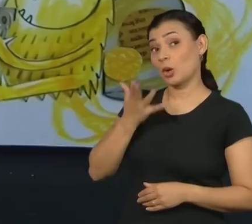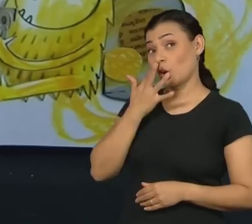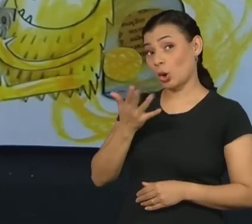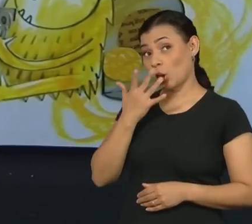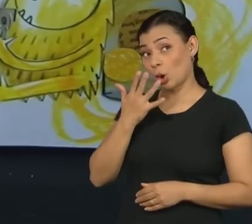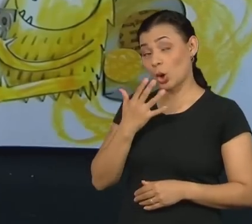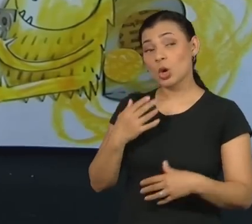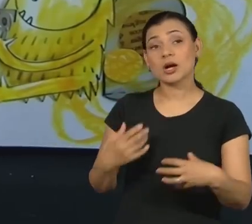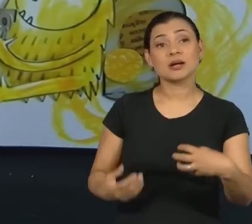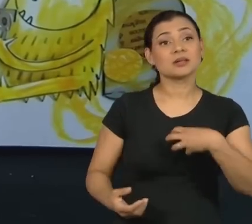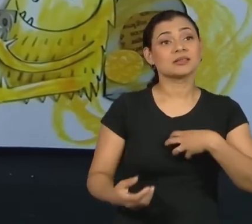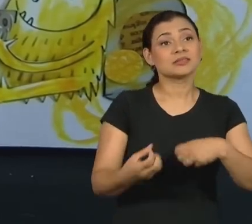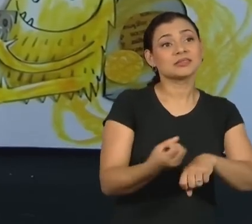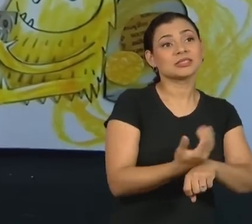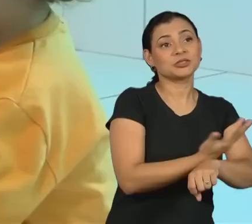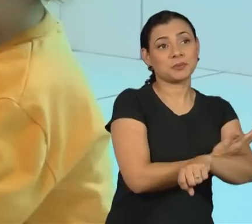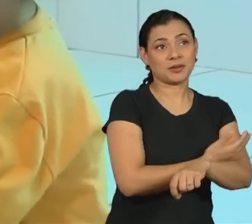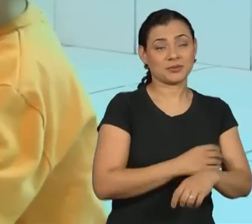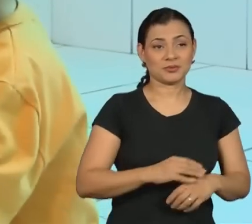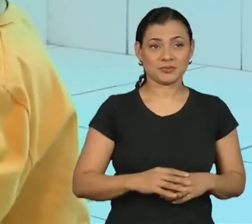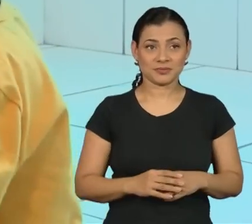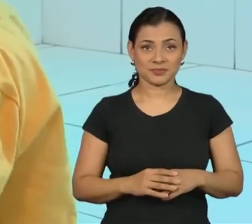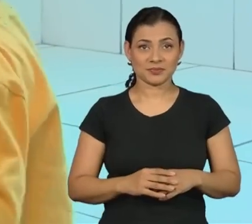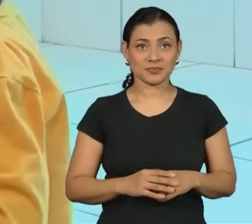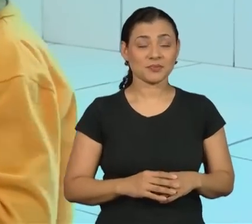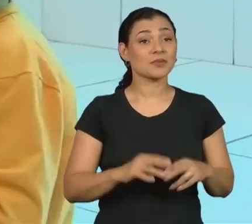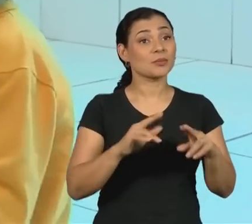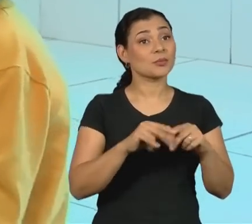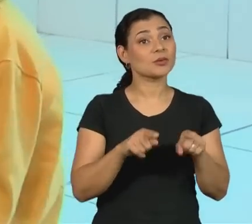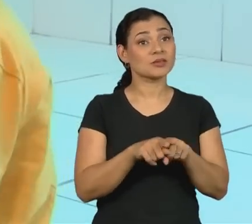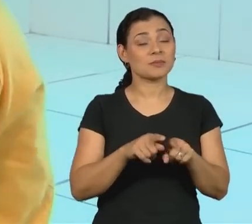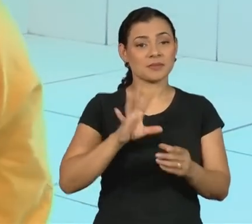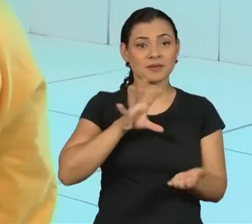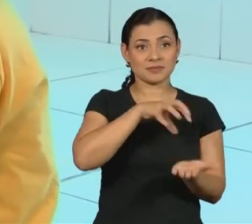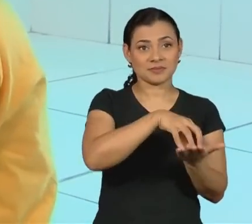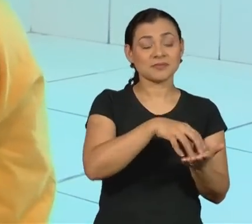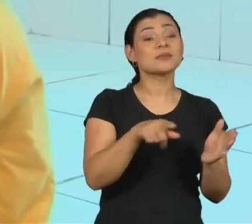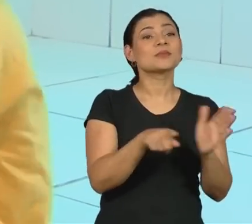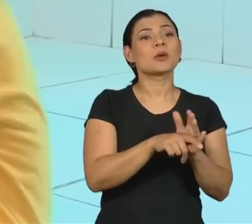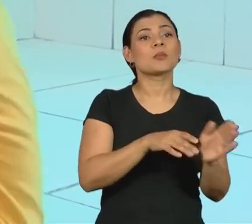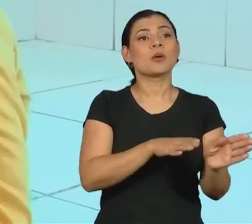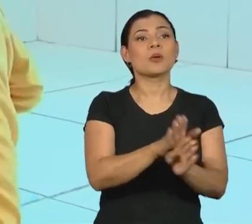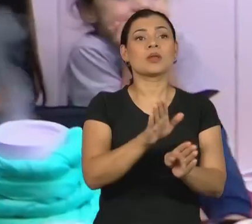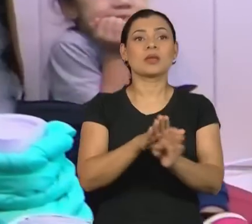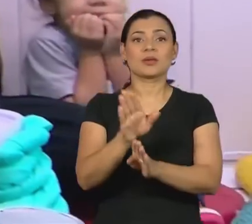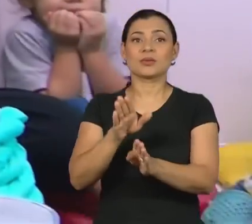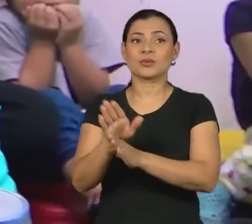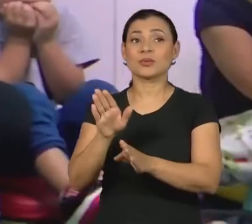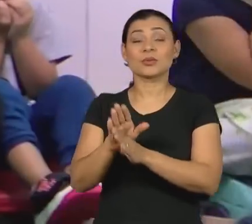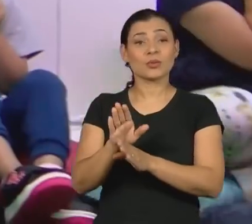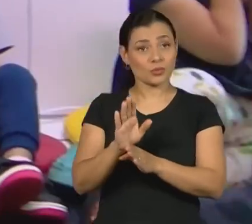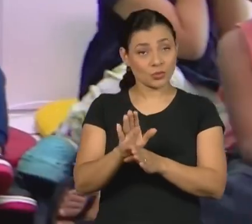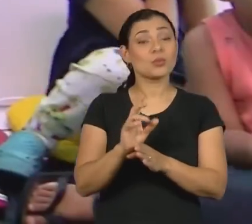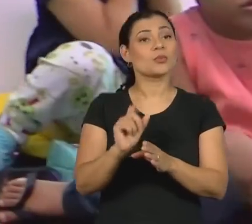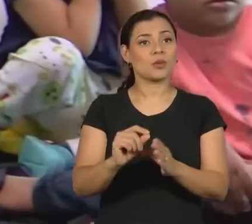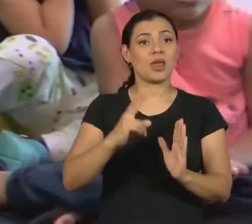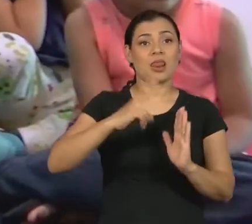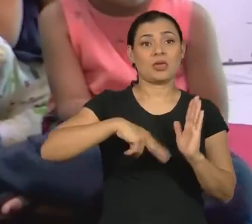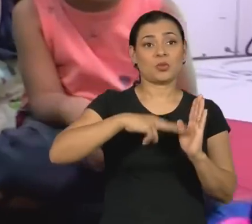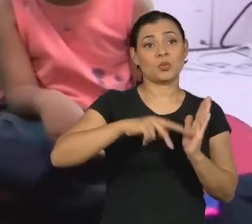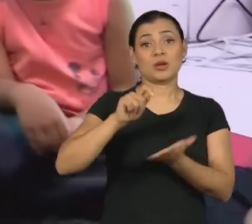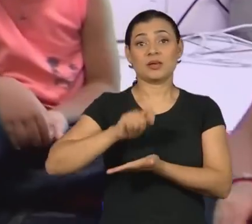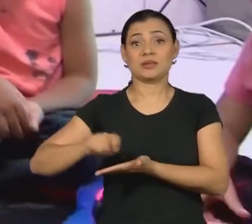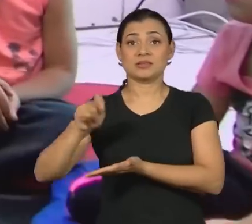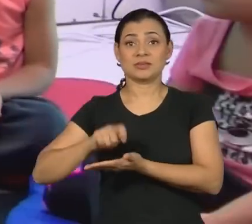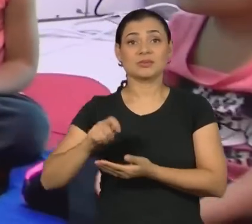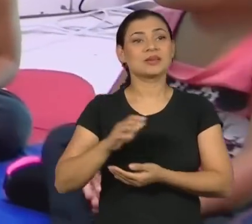e o sentimento. E aqui na nossa ceia, a nossa CP, ela nos orientou a trabalhar a leitura e a escrita